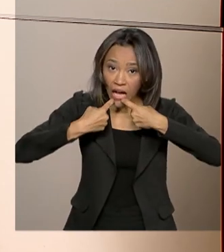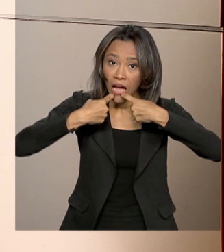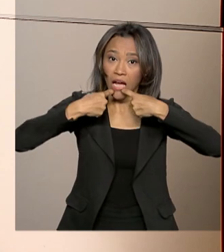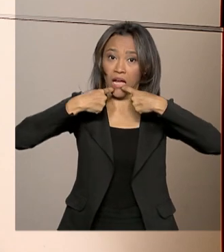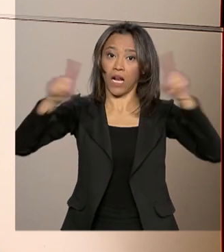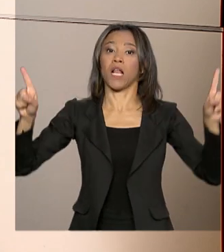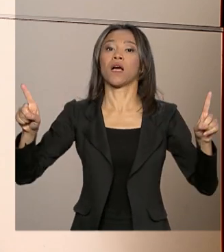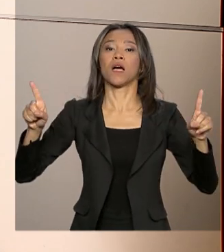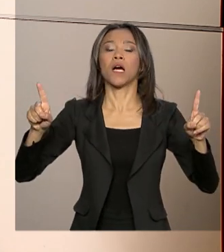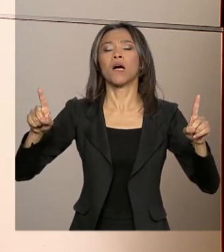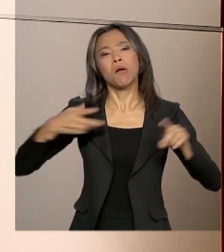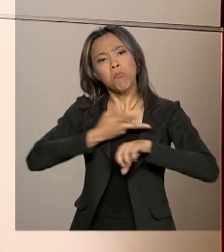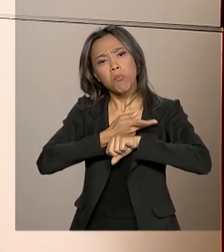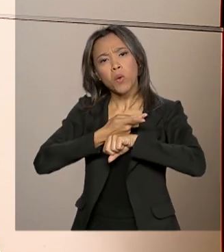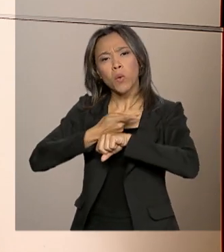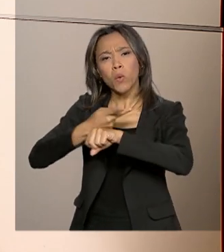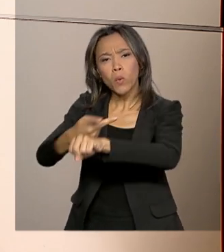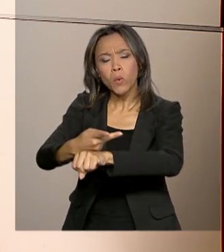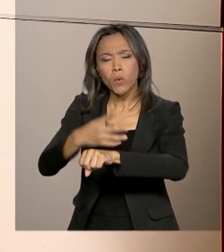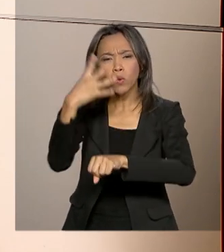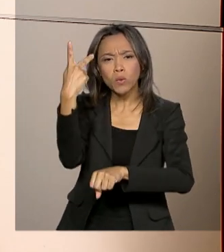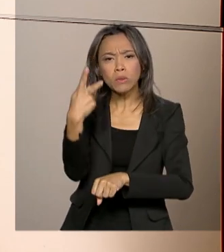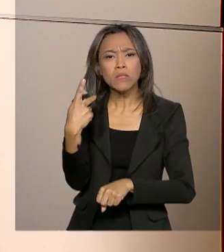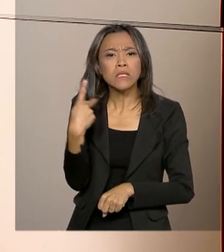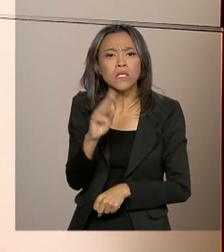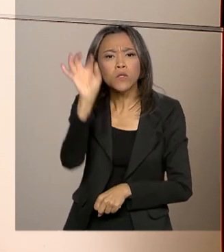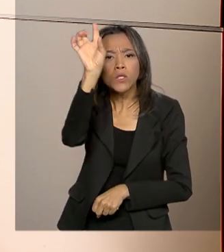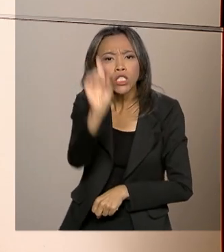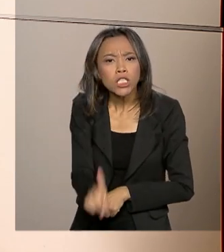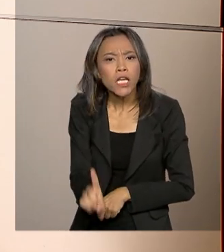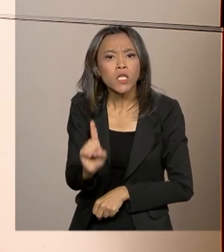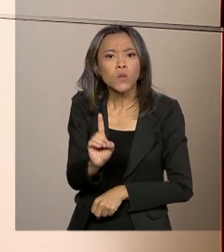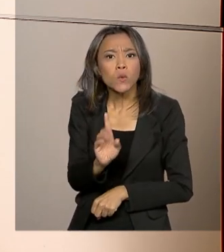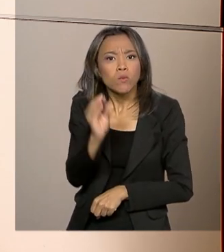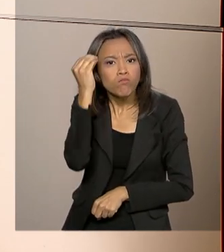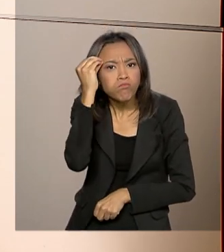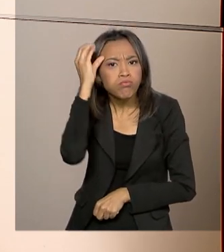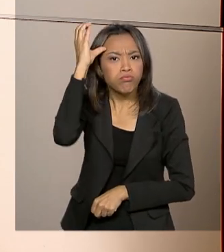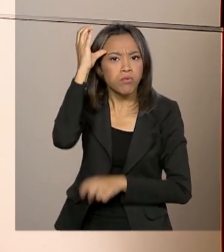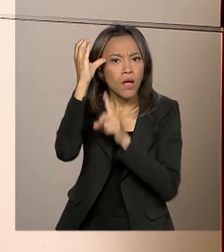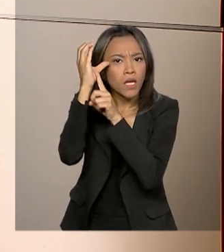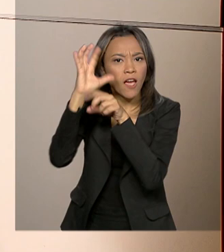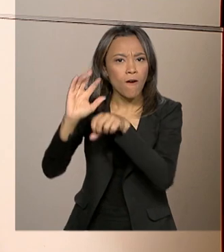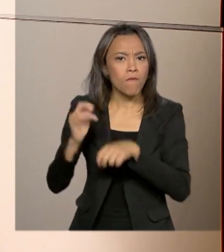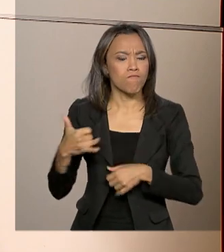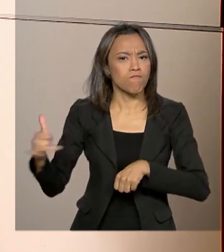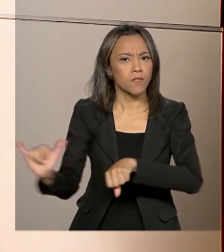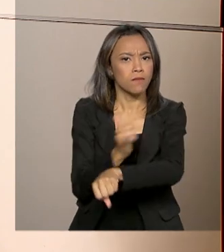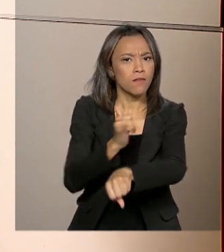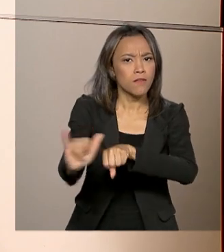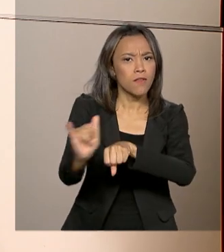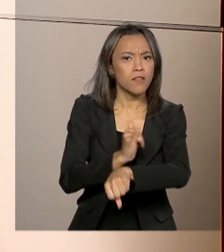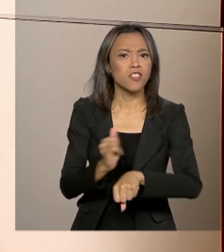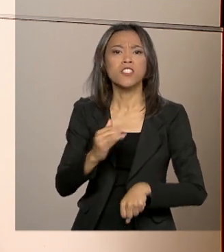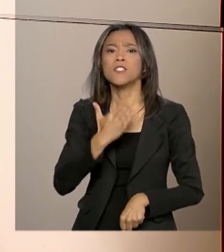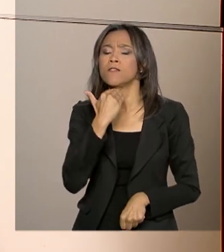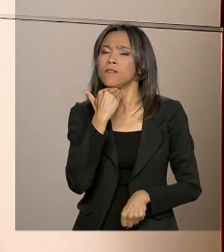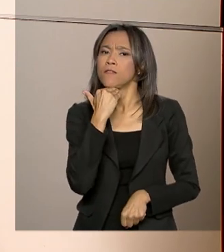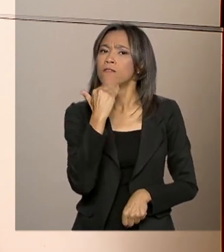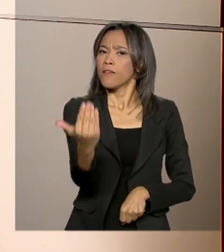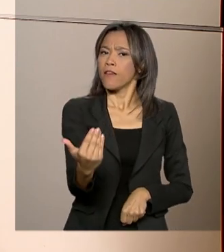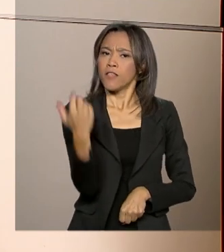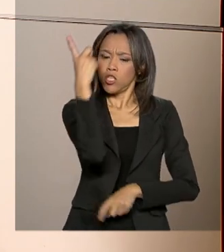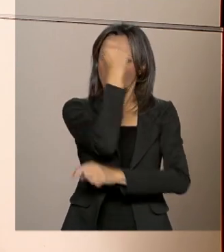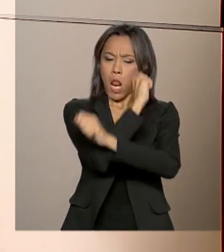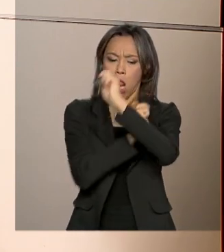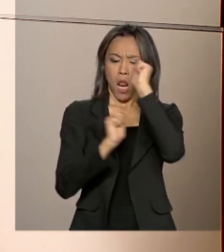vão atrás dos seus direitos, adquiram conhecimento. Ele é uma arma. E quando você tem o conhecimento, ninguém te faz de besta